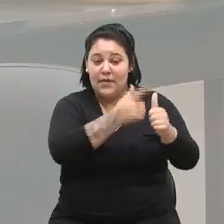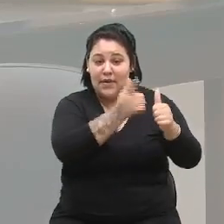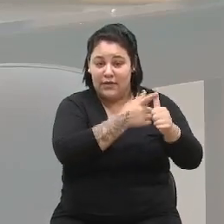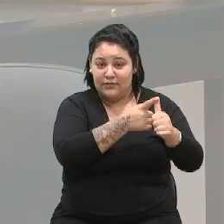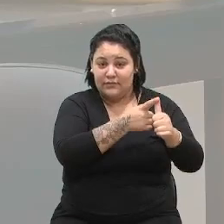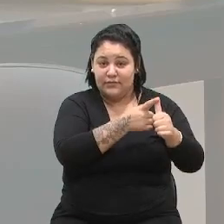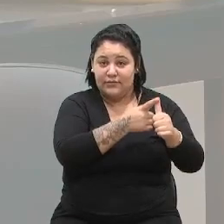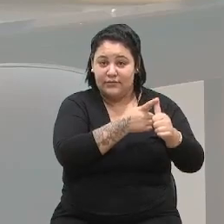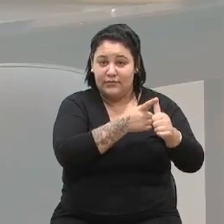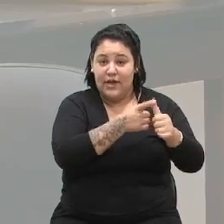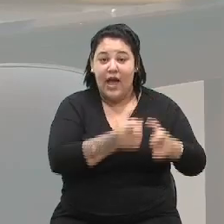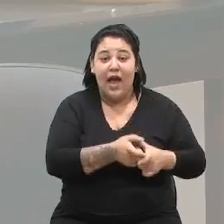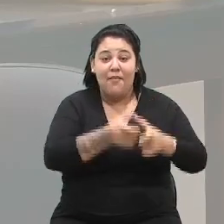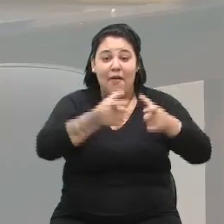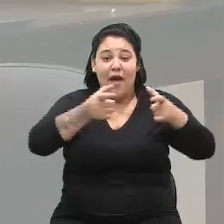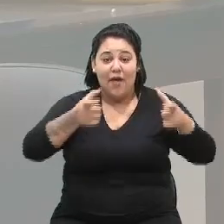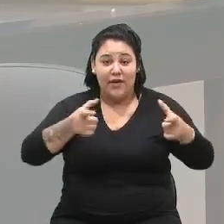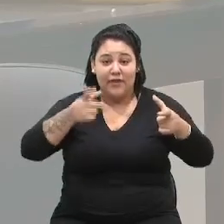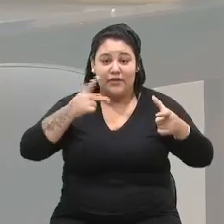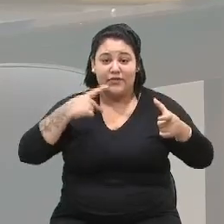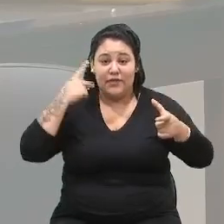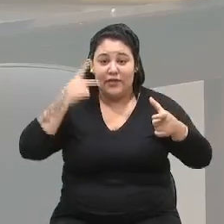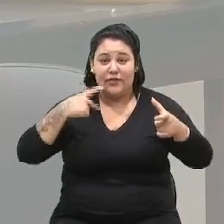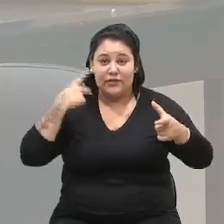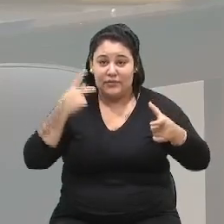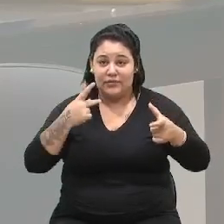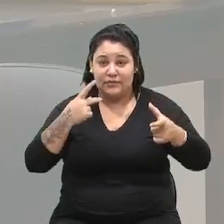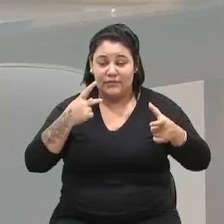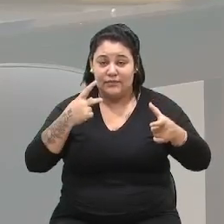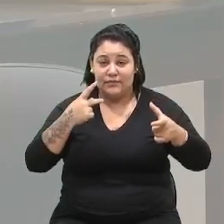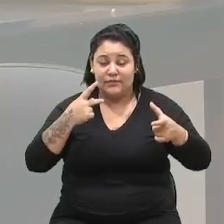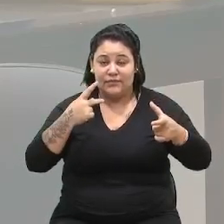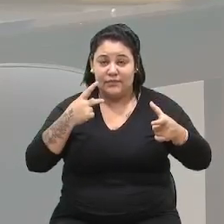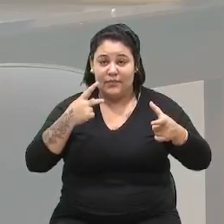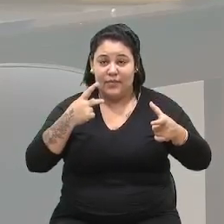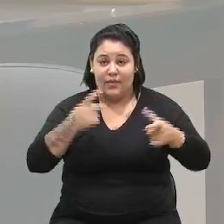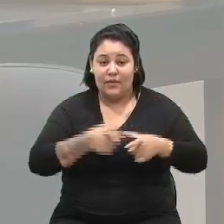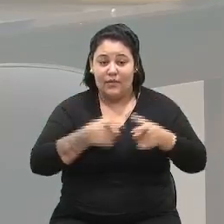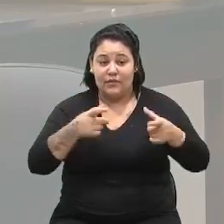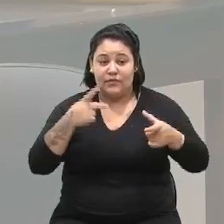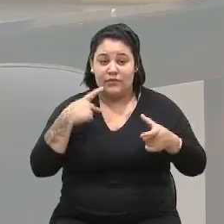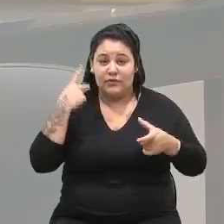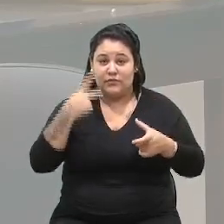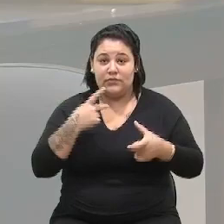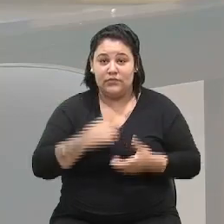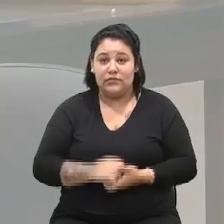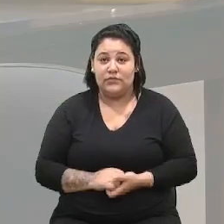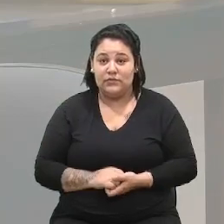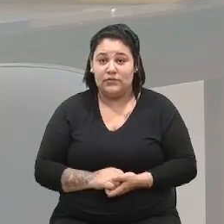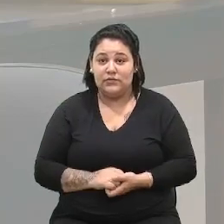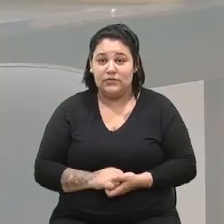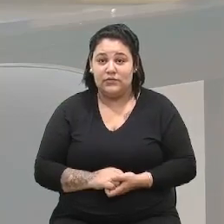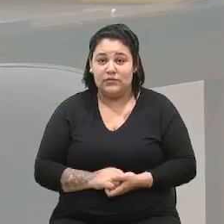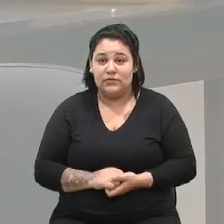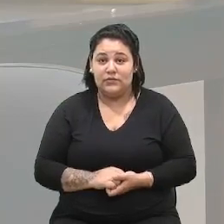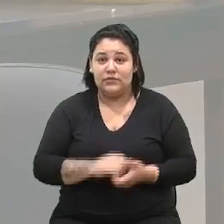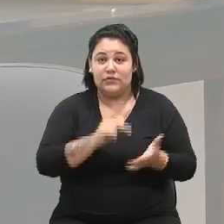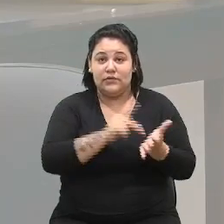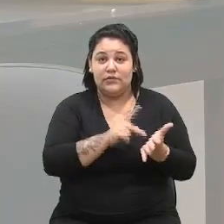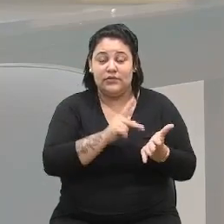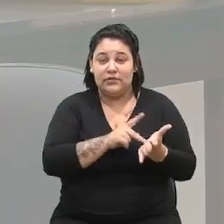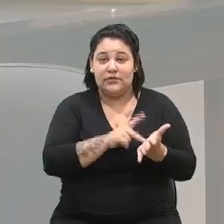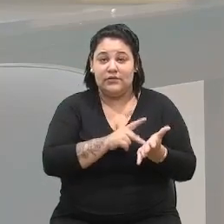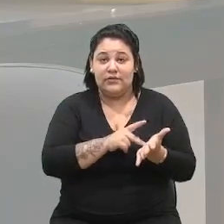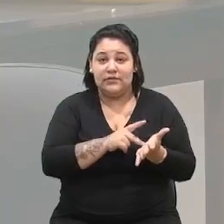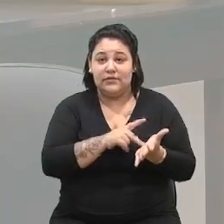por maioria absoluta no mínimo dos membros da Câmara. Por derradeiro, convém